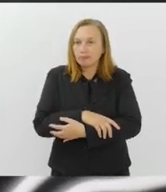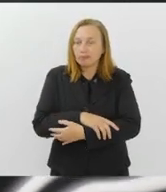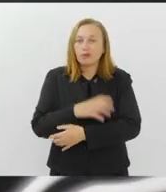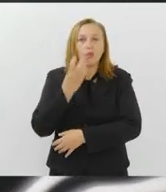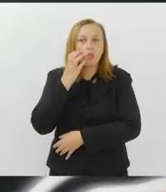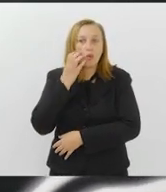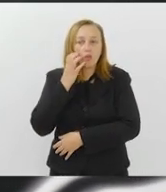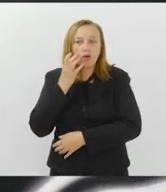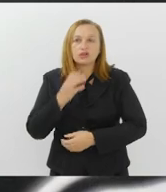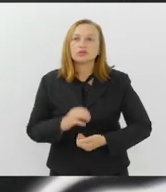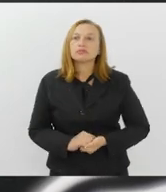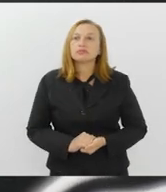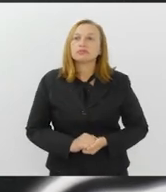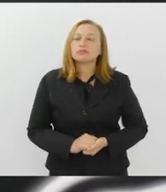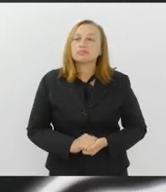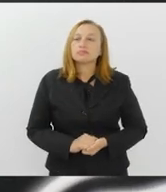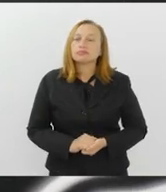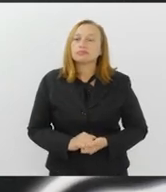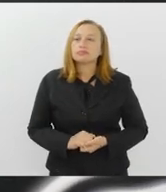e